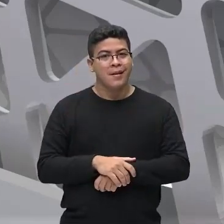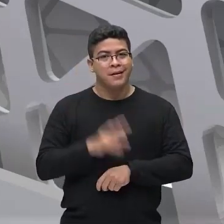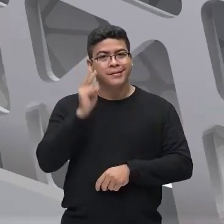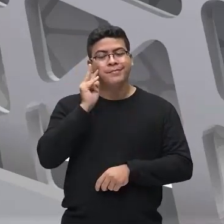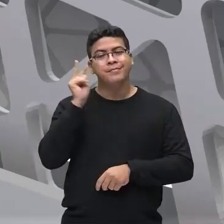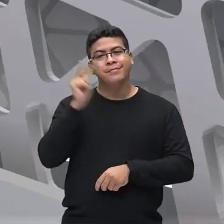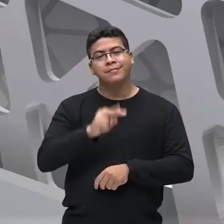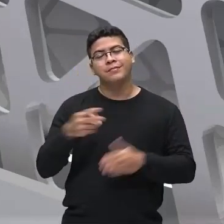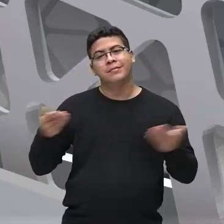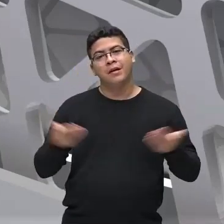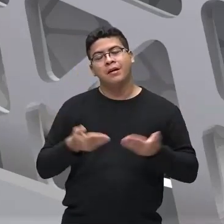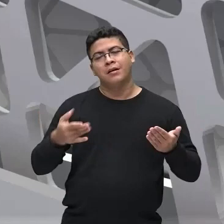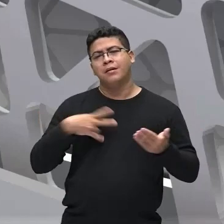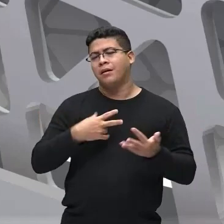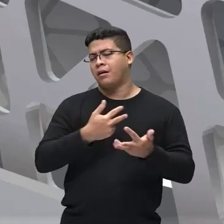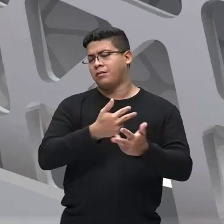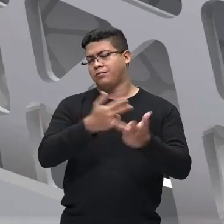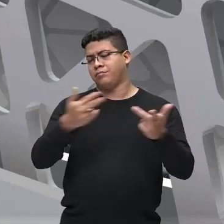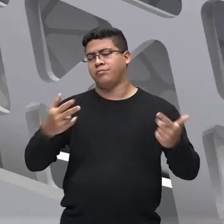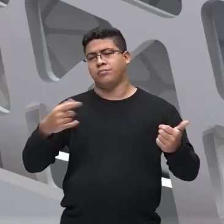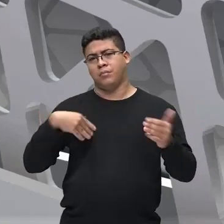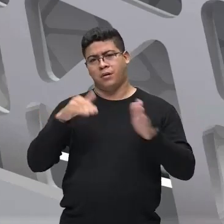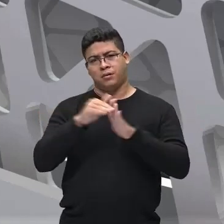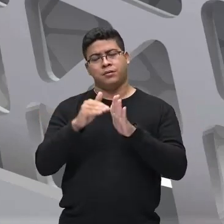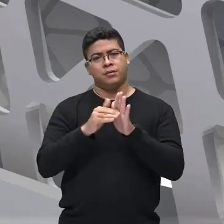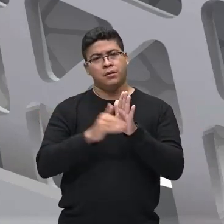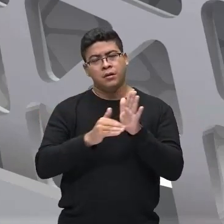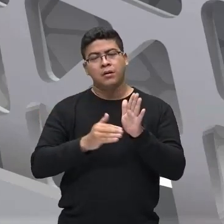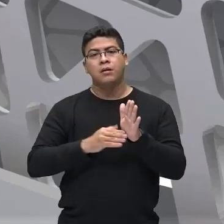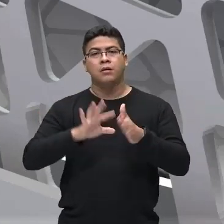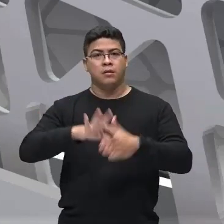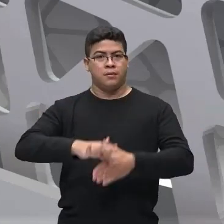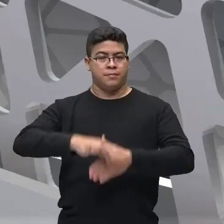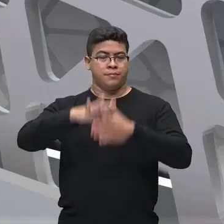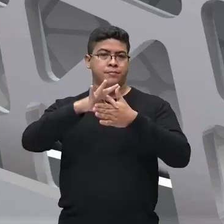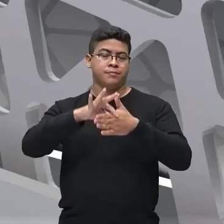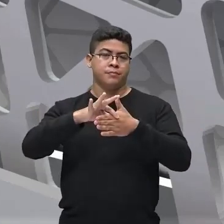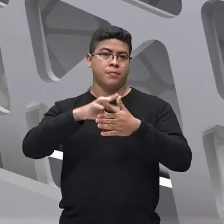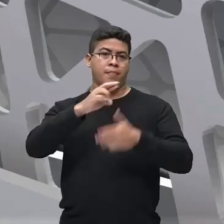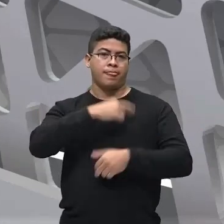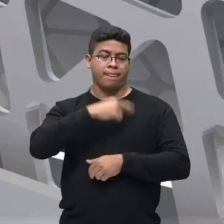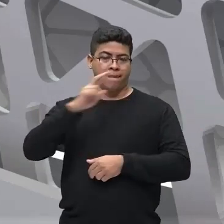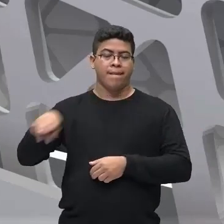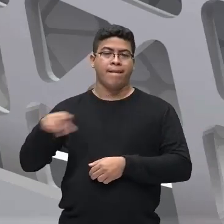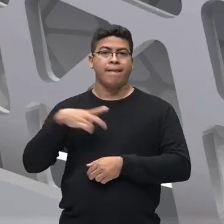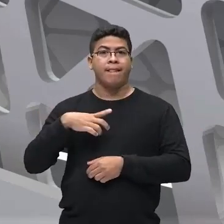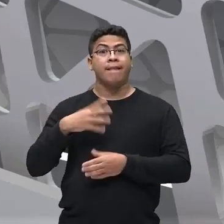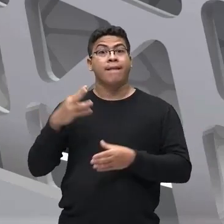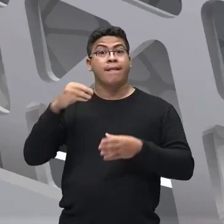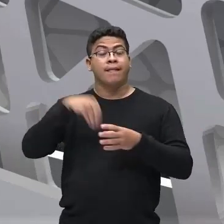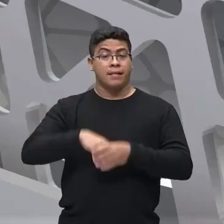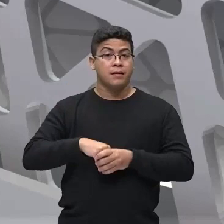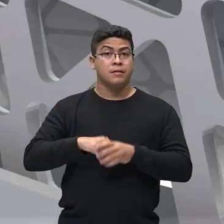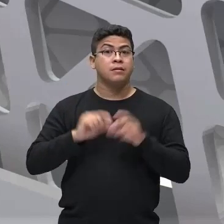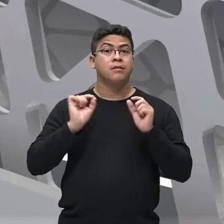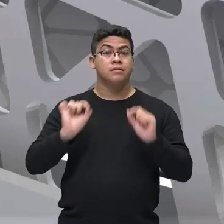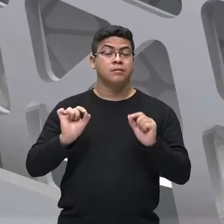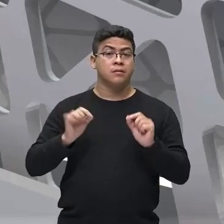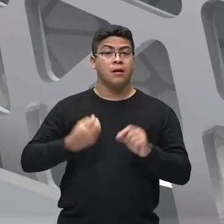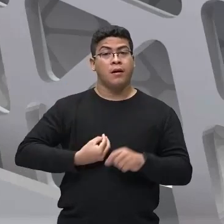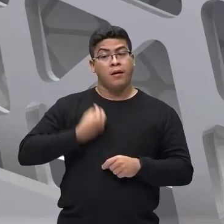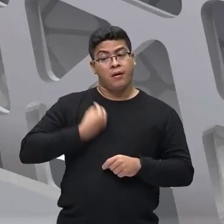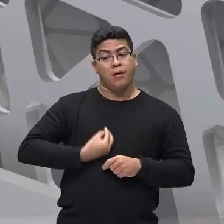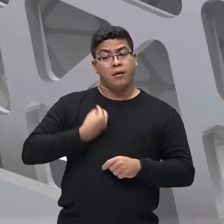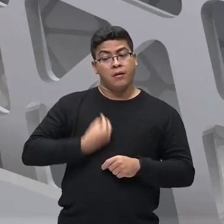pessoal, vários líderes religiosos que colocaram aí a sua vida